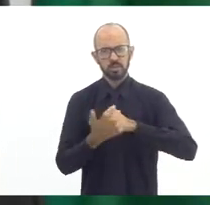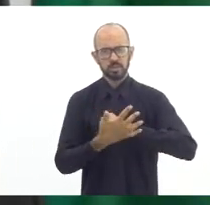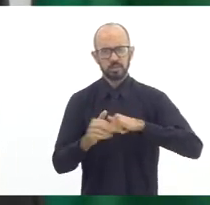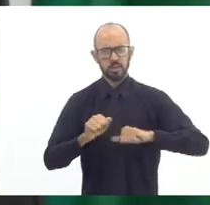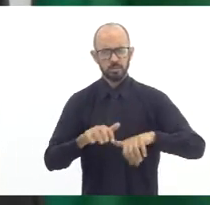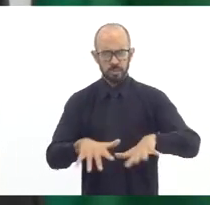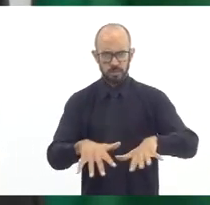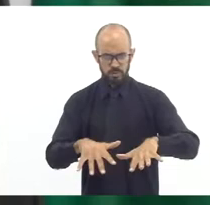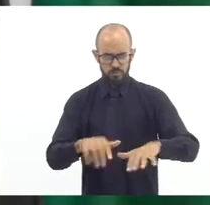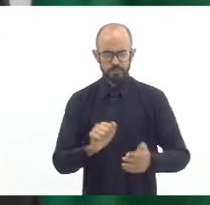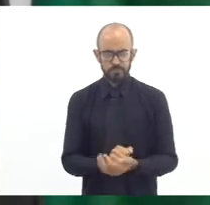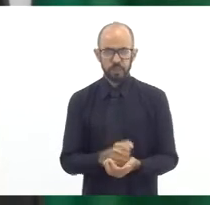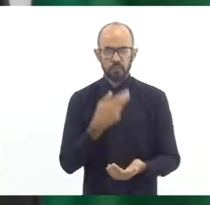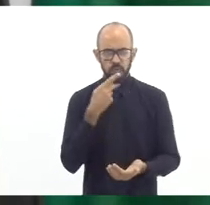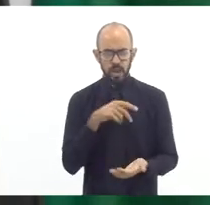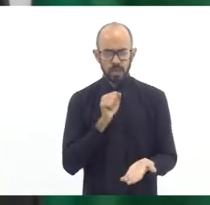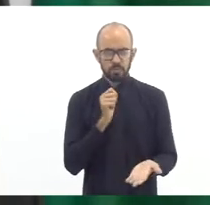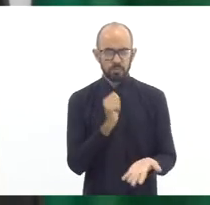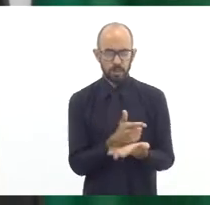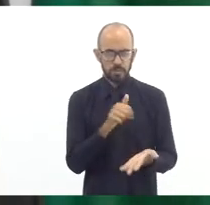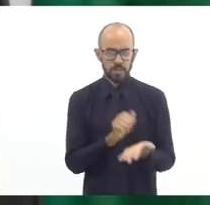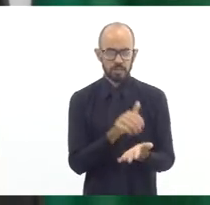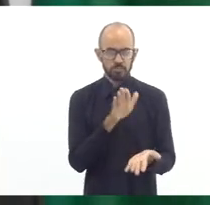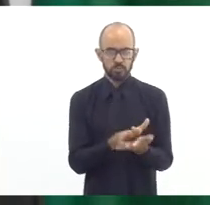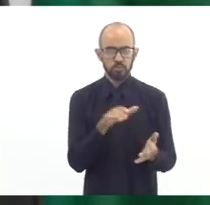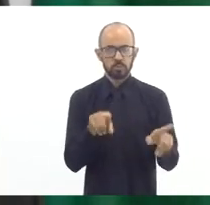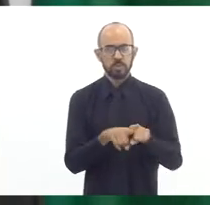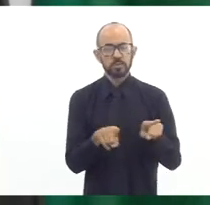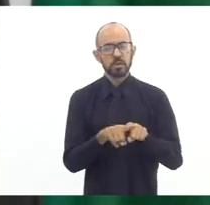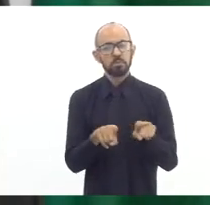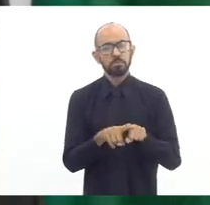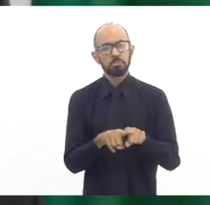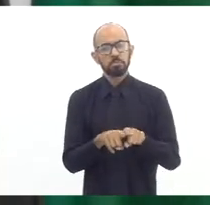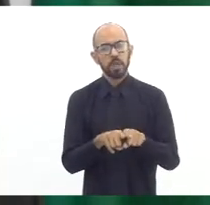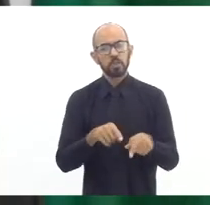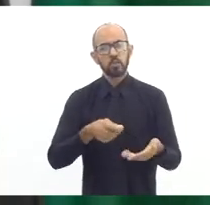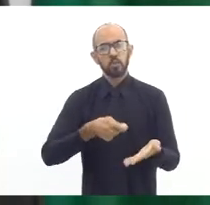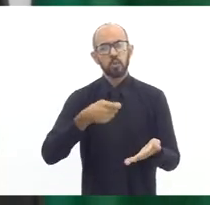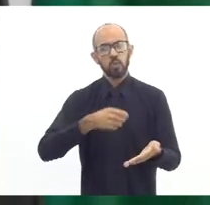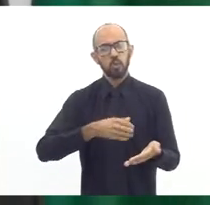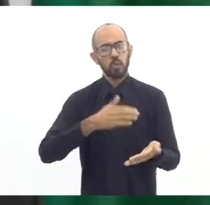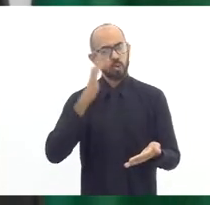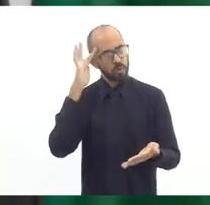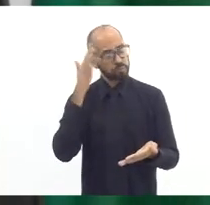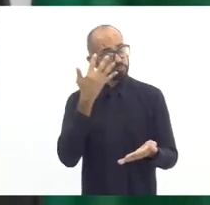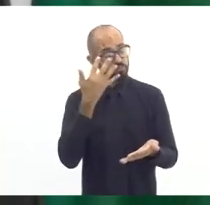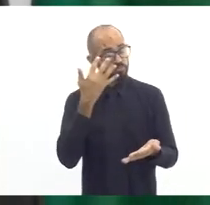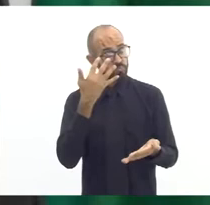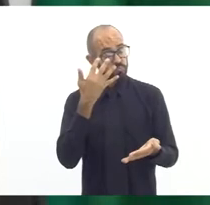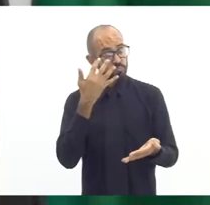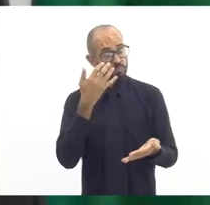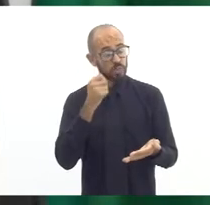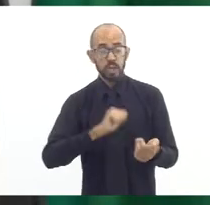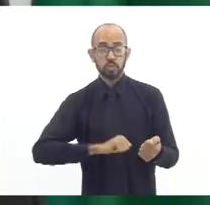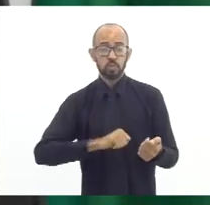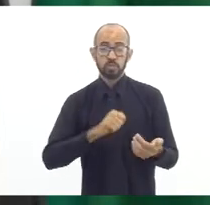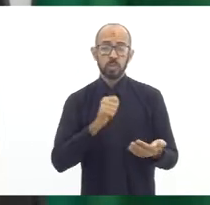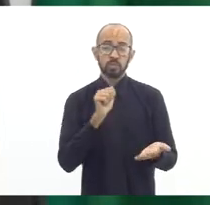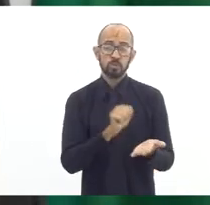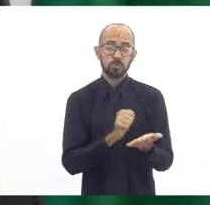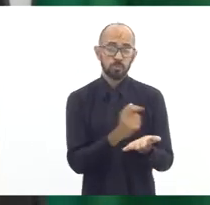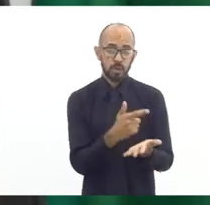do pagamento das multas e também do cumprimento das obrigações. Então, eu gostaria de pedir à presidência dessa